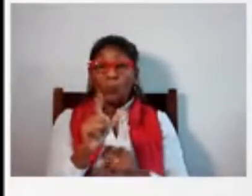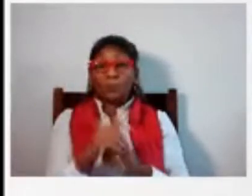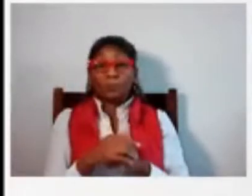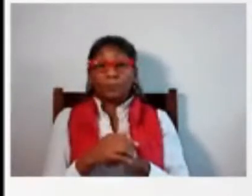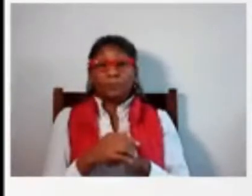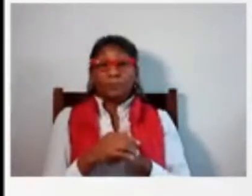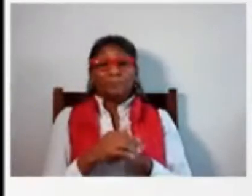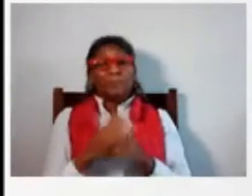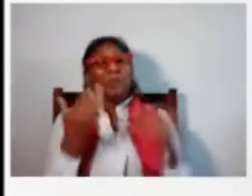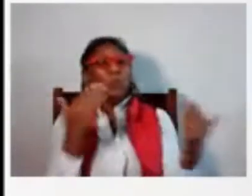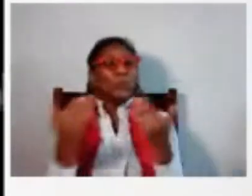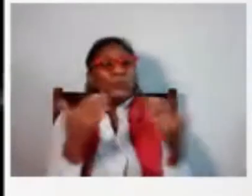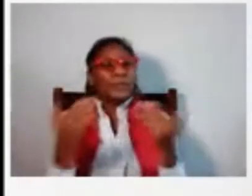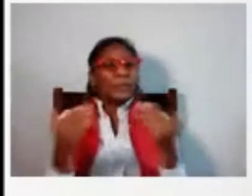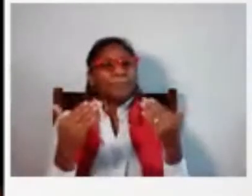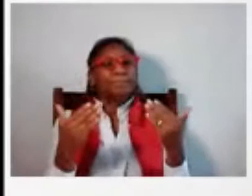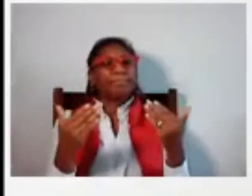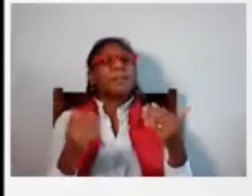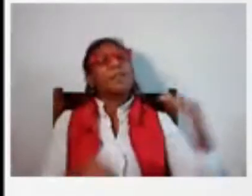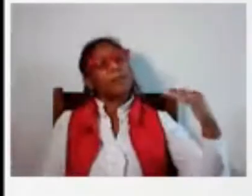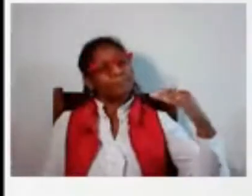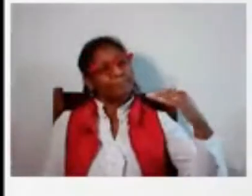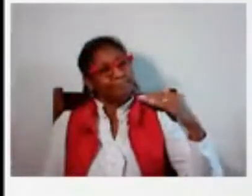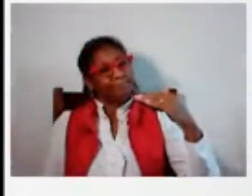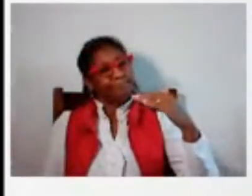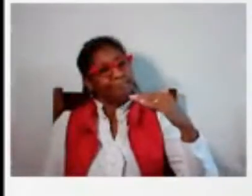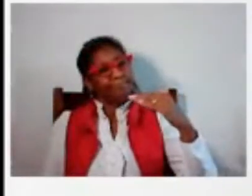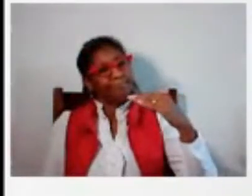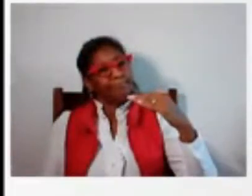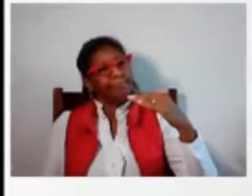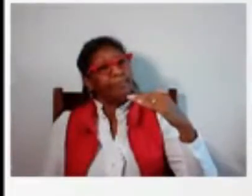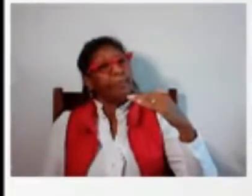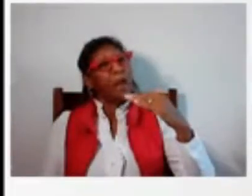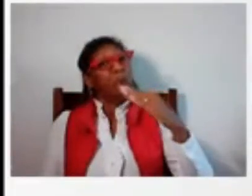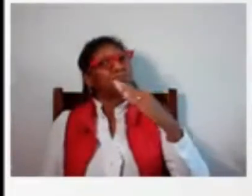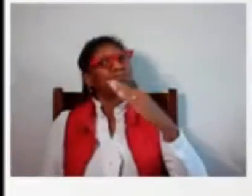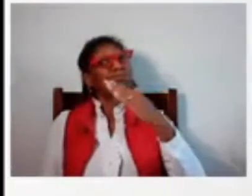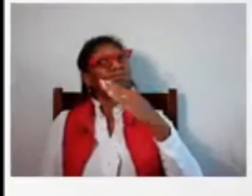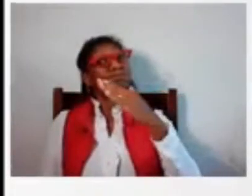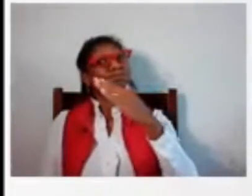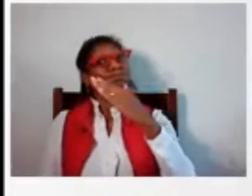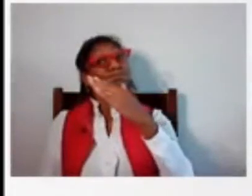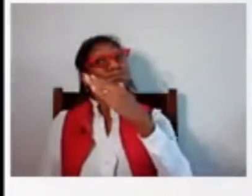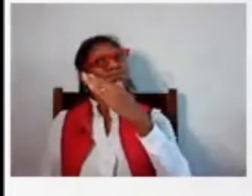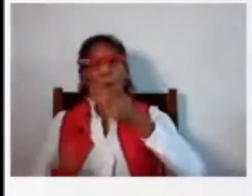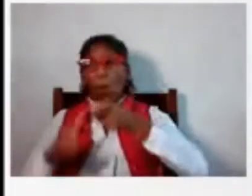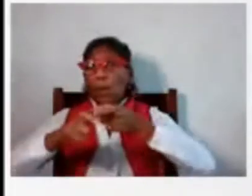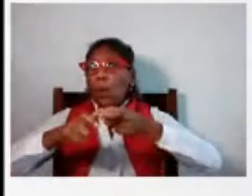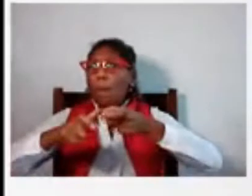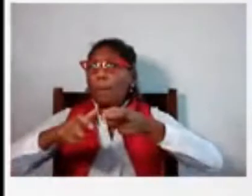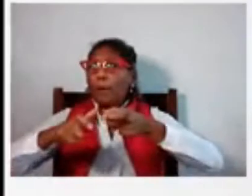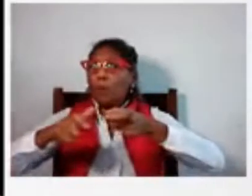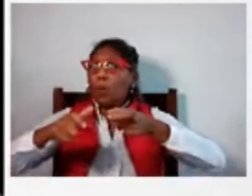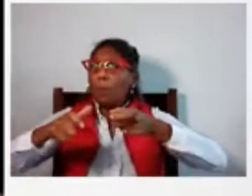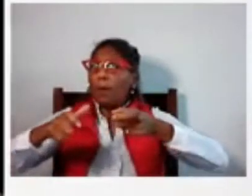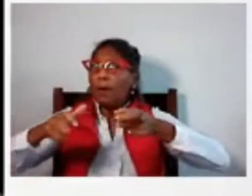os casos suspeitos. Então, vinha numa estabilidade e começou a se observar um aumento de